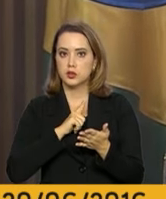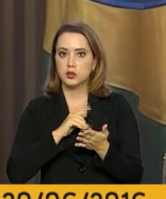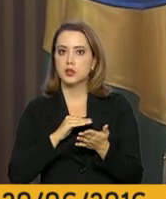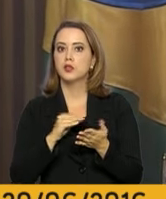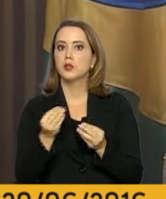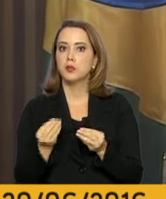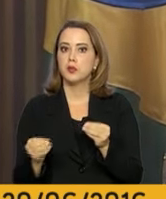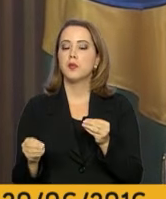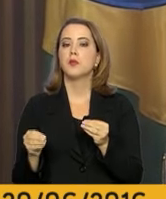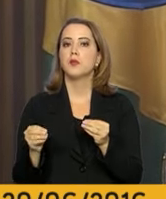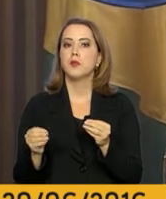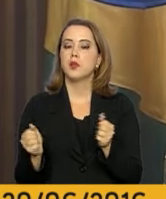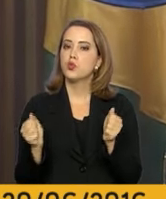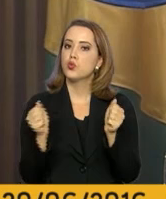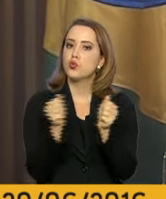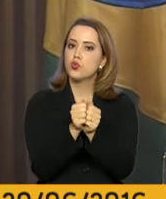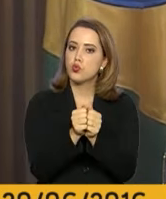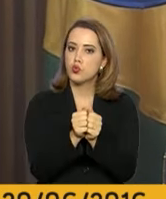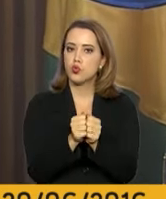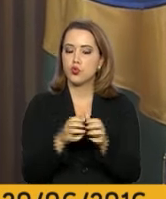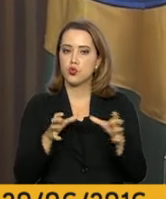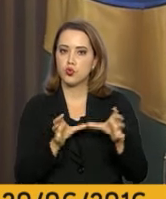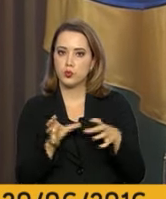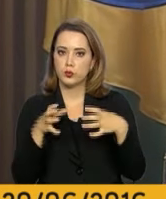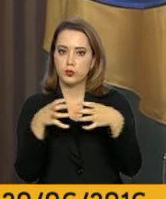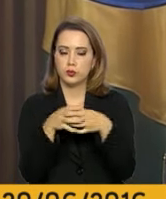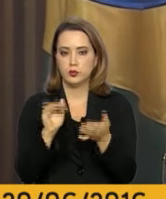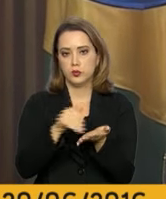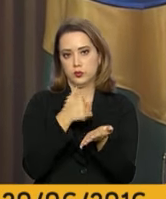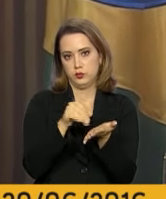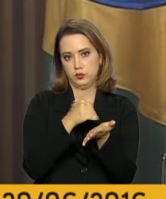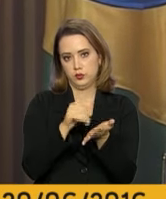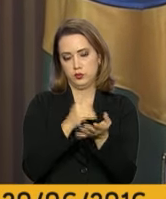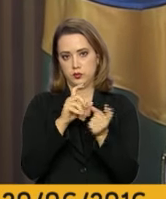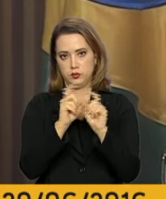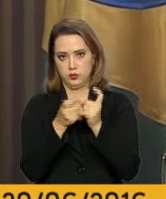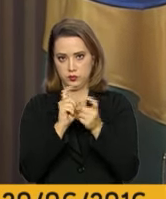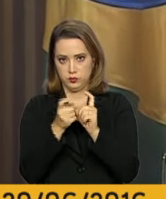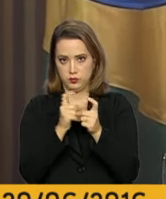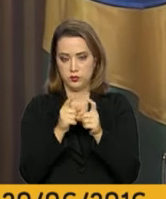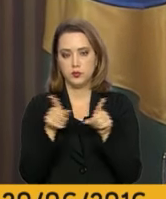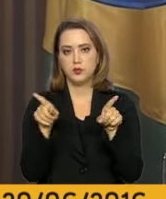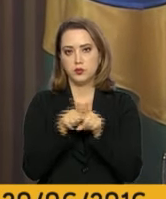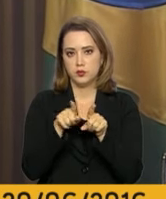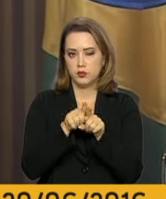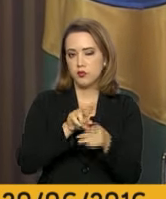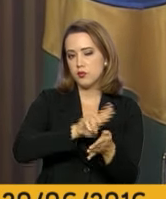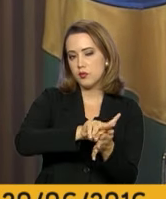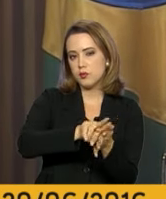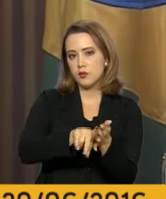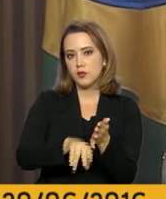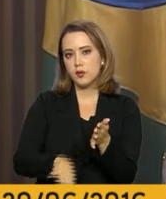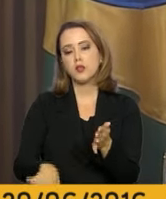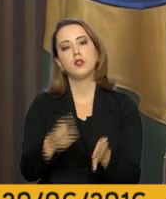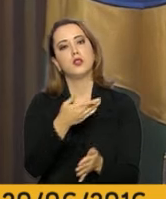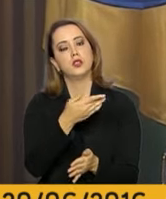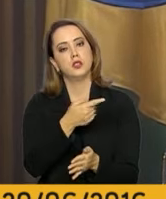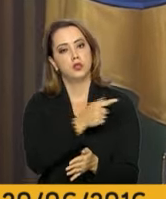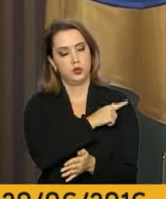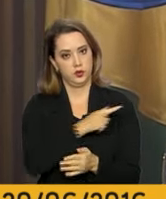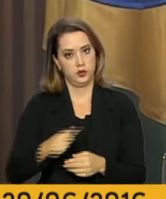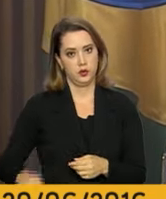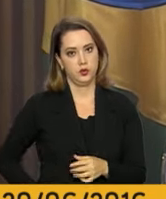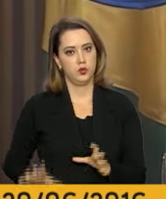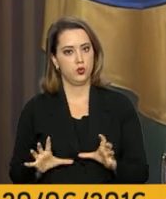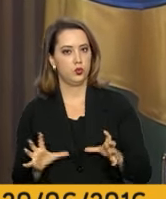da fazenda para prestar mais uma homenagem como lembrou o governador sori e os governadores se não fosse esta equipe